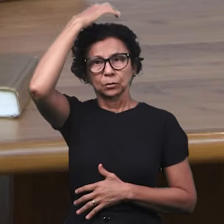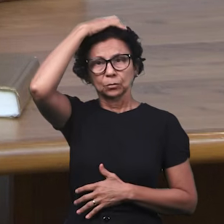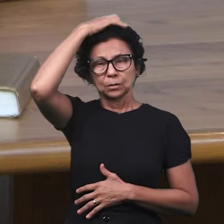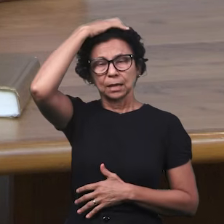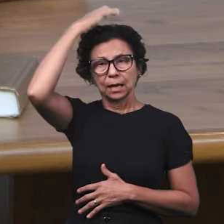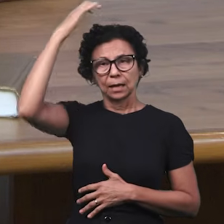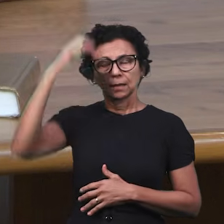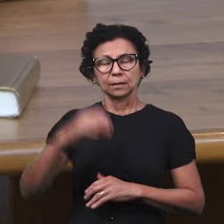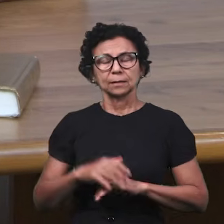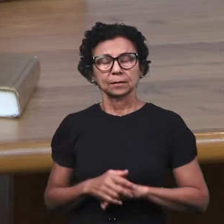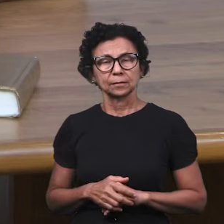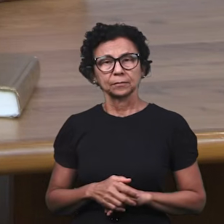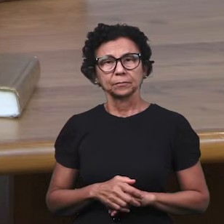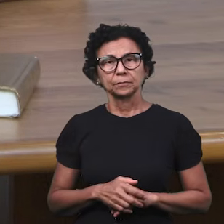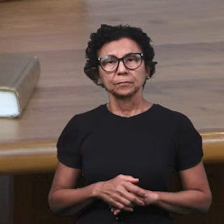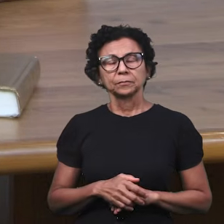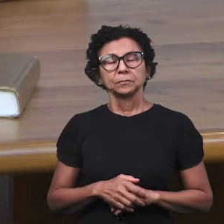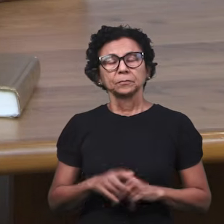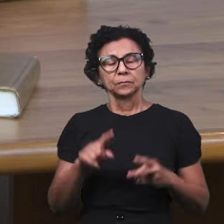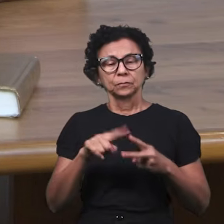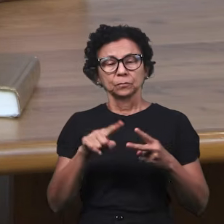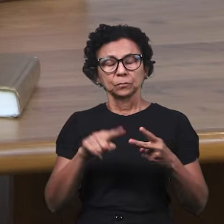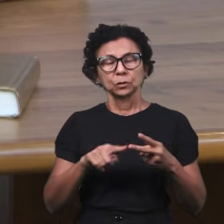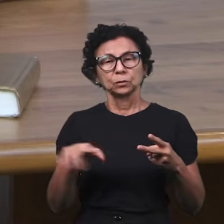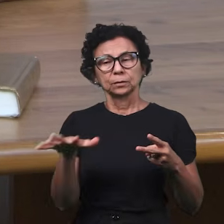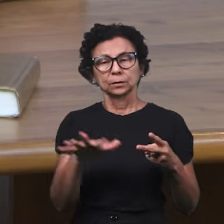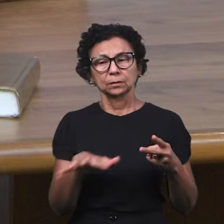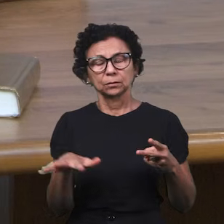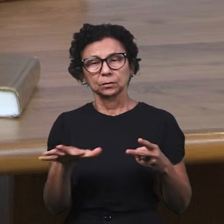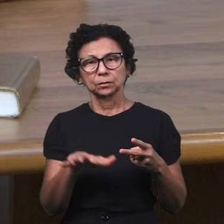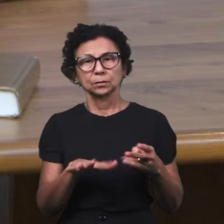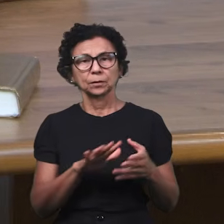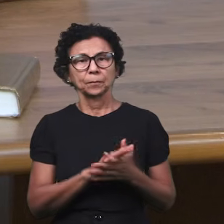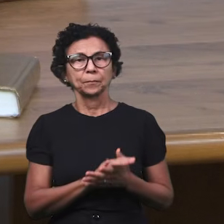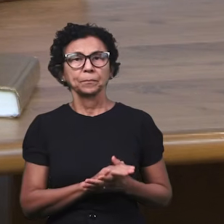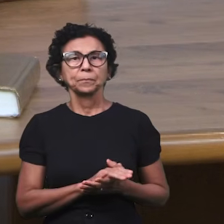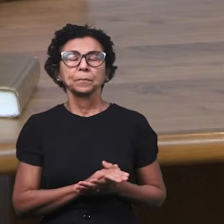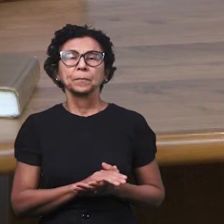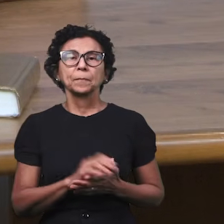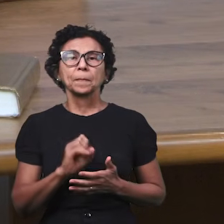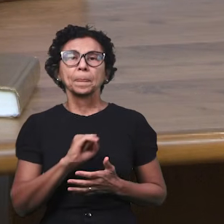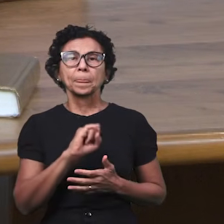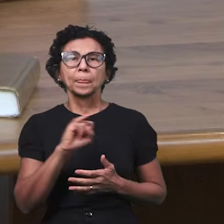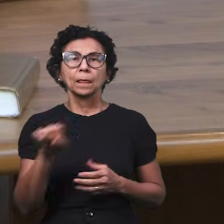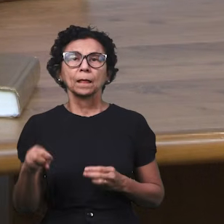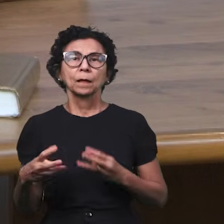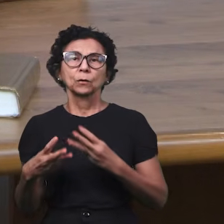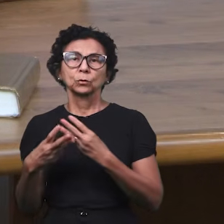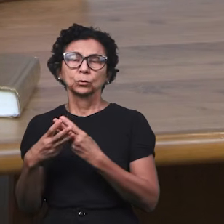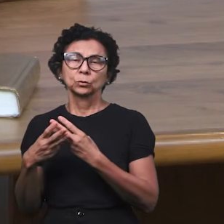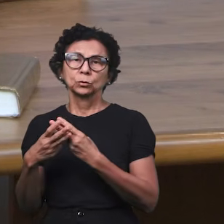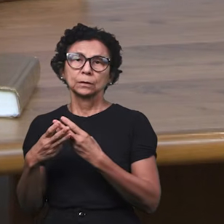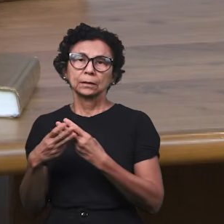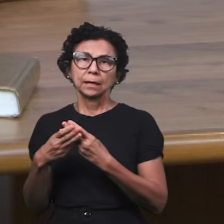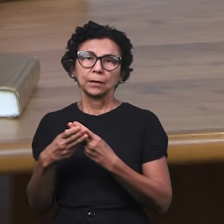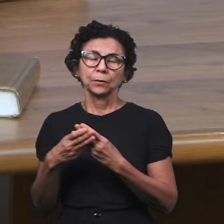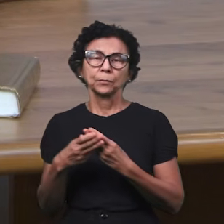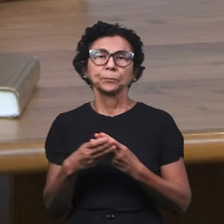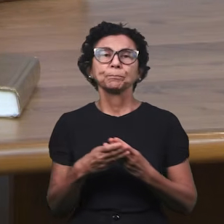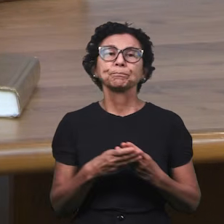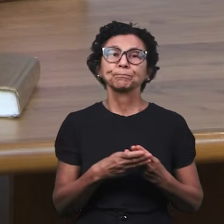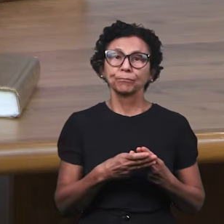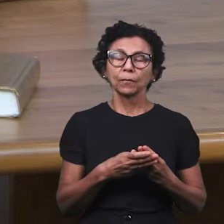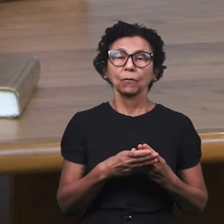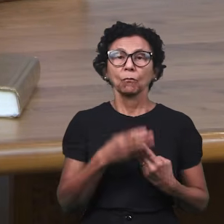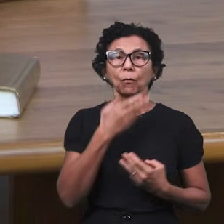Pérsia? Porque o judeu Mardoqueu foi o segundo depois do rei Assuero, e